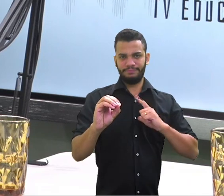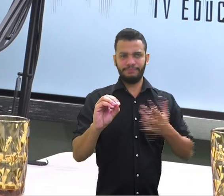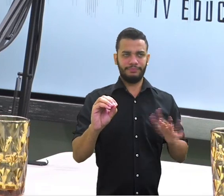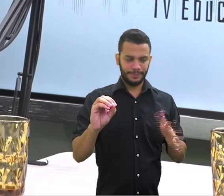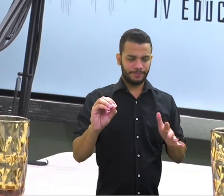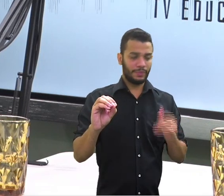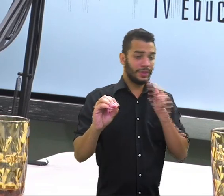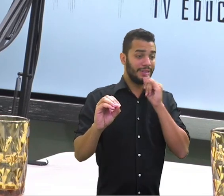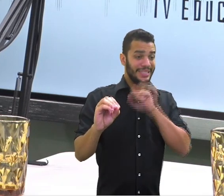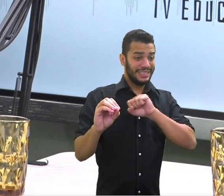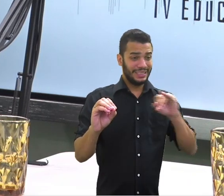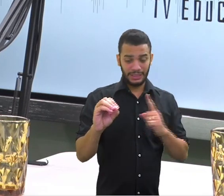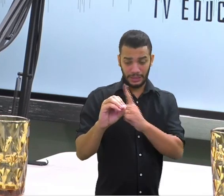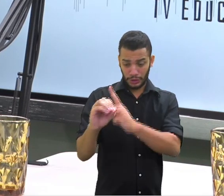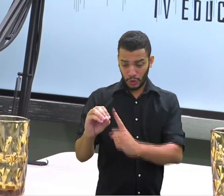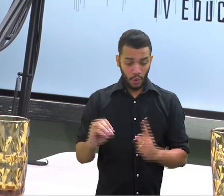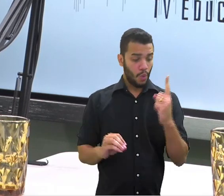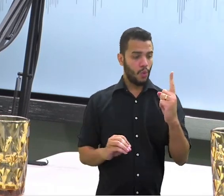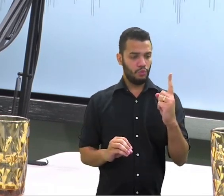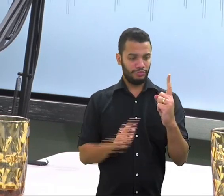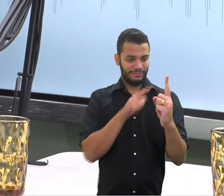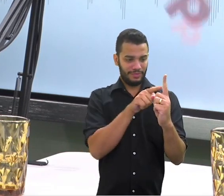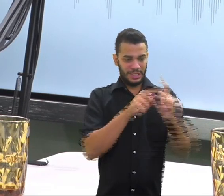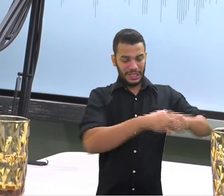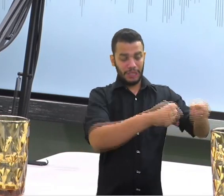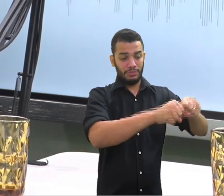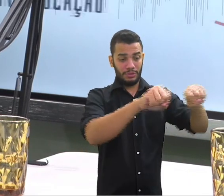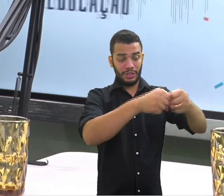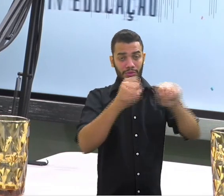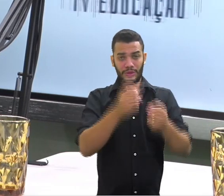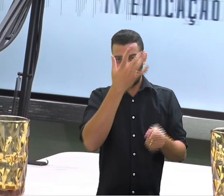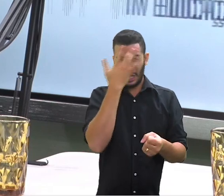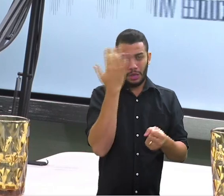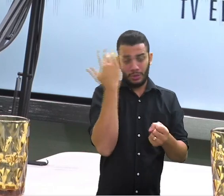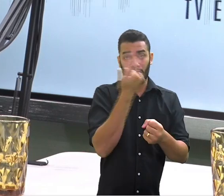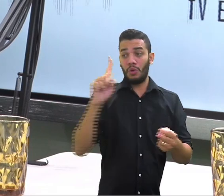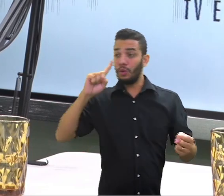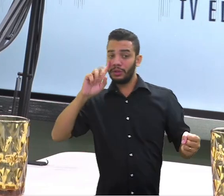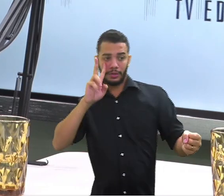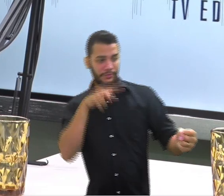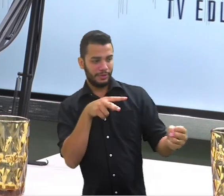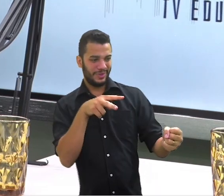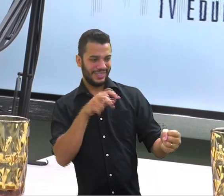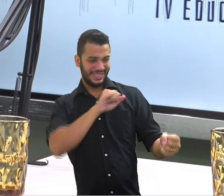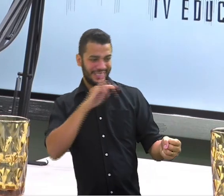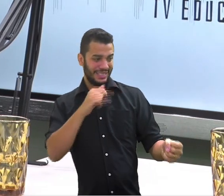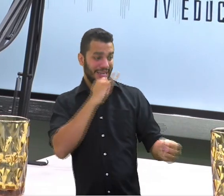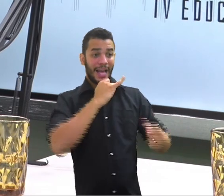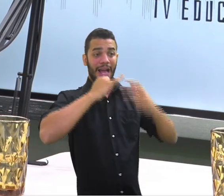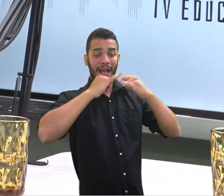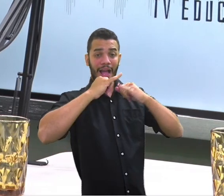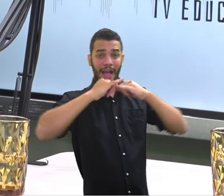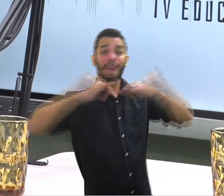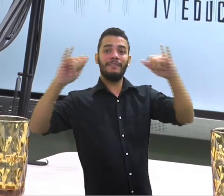educação, a punição ela quase que deixa de existir. Na prática, muitas vezes não acontece. Essa questão do aluno, ou do pai